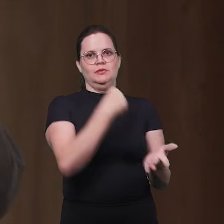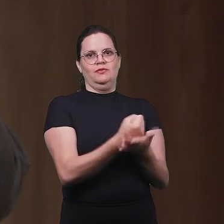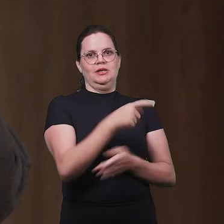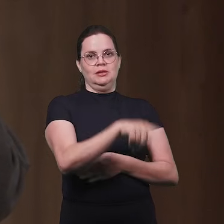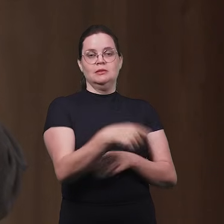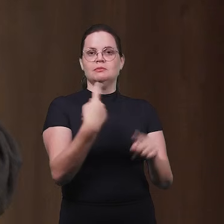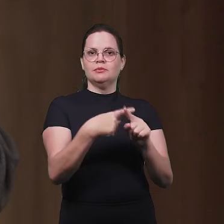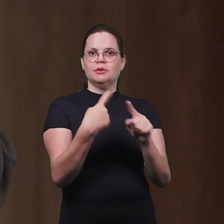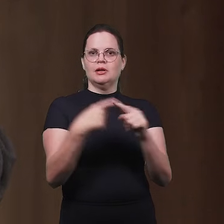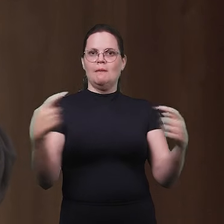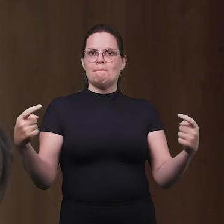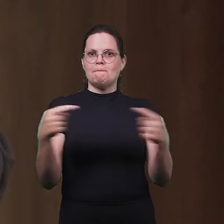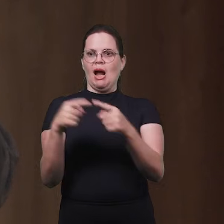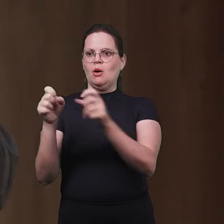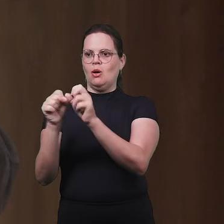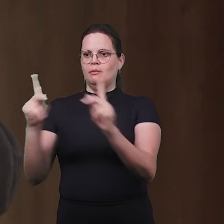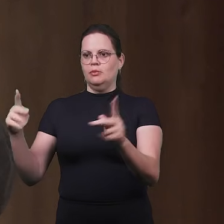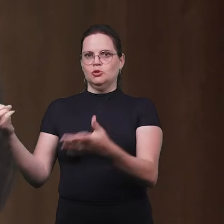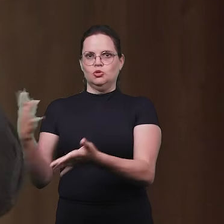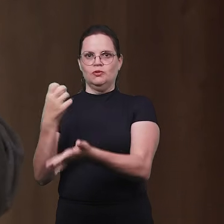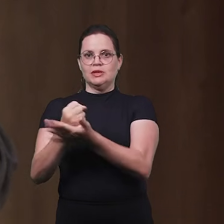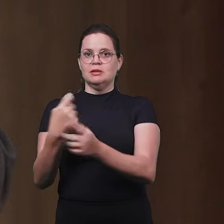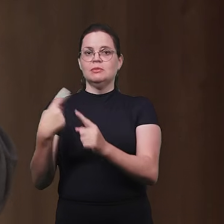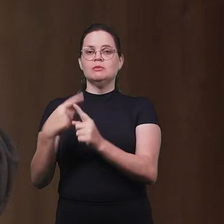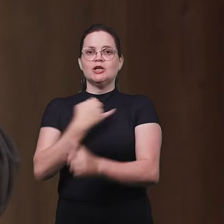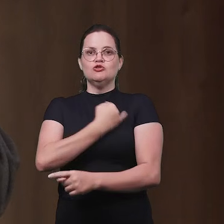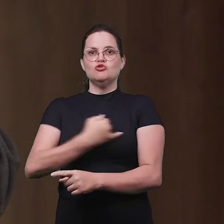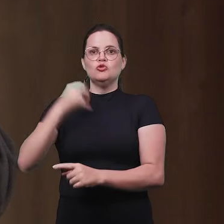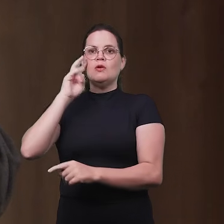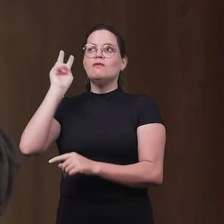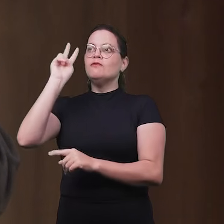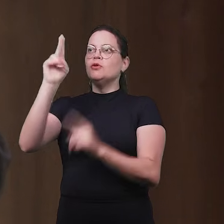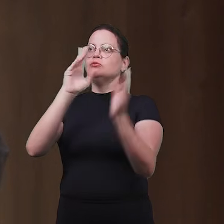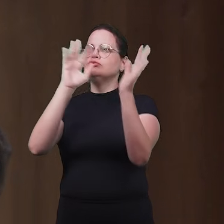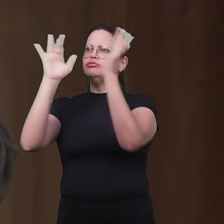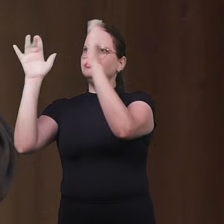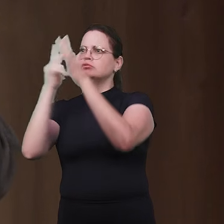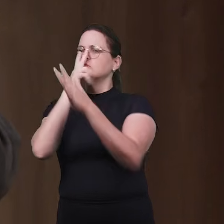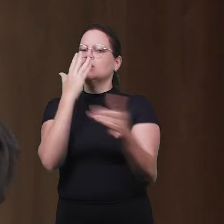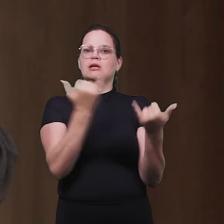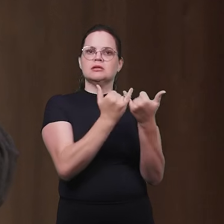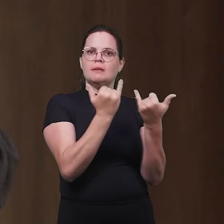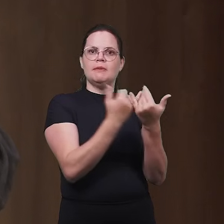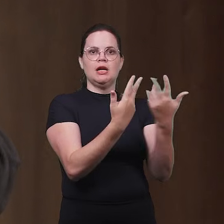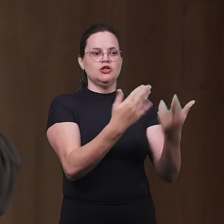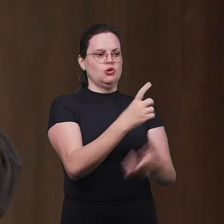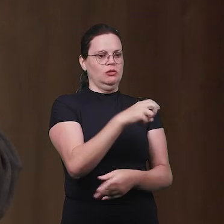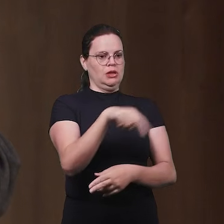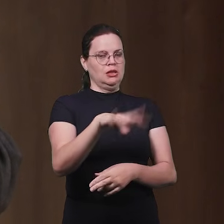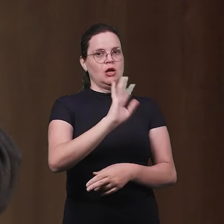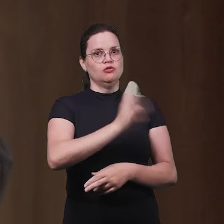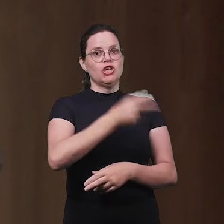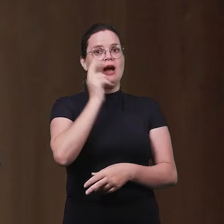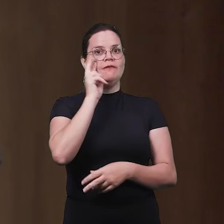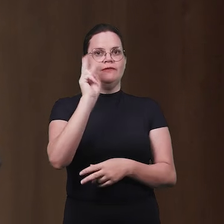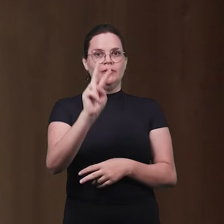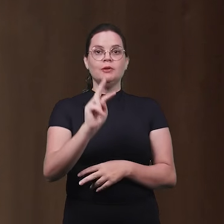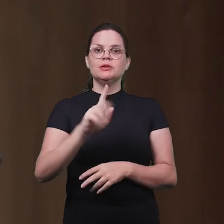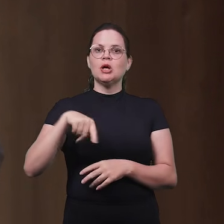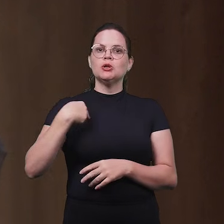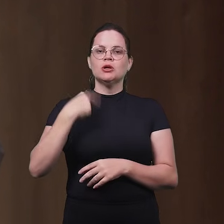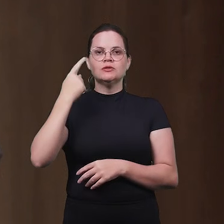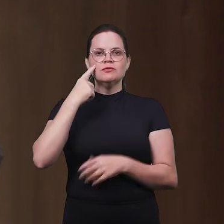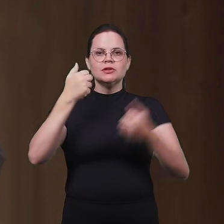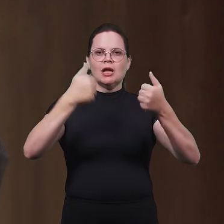E tem íntima ligação com o Apocalipse de João. Então, à medida que se fala aqui, a gente já procura